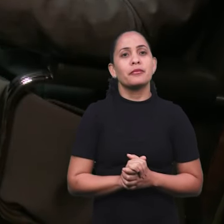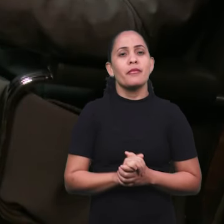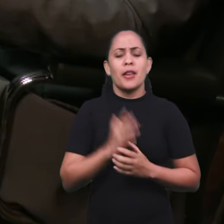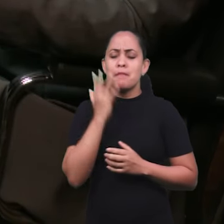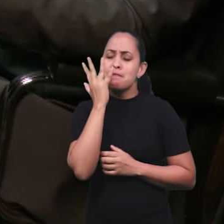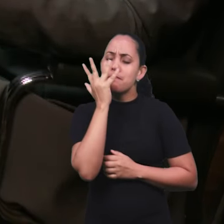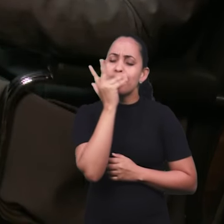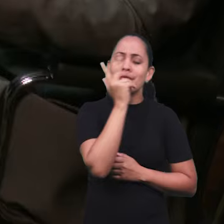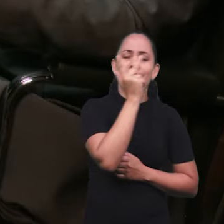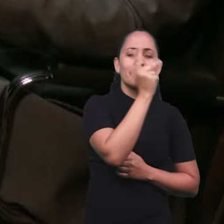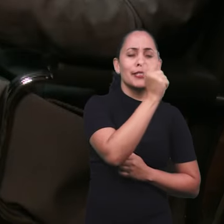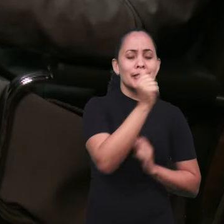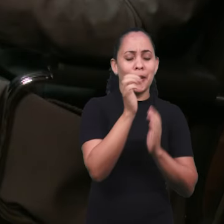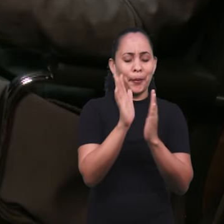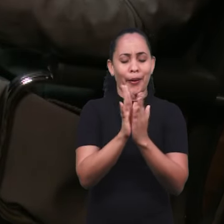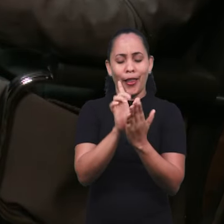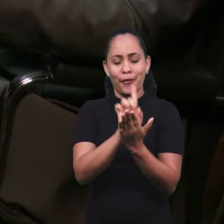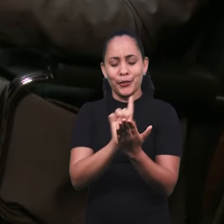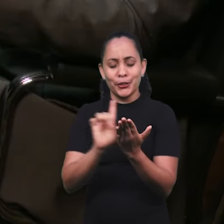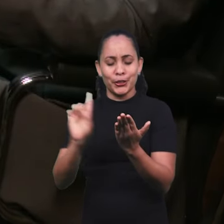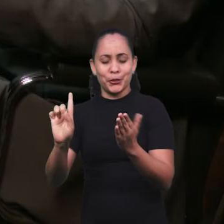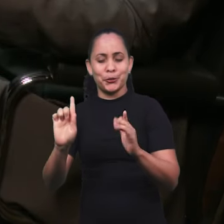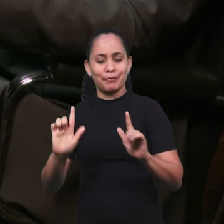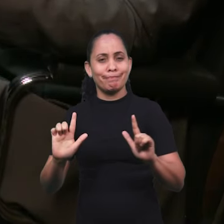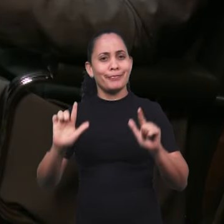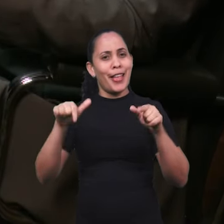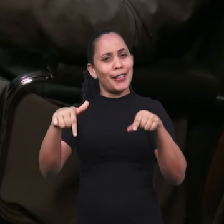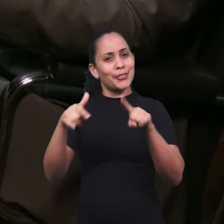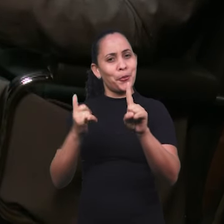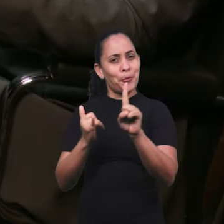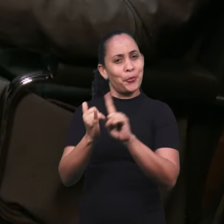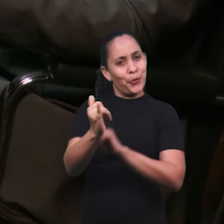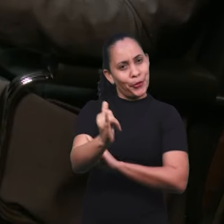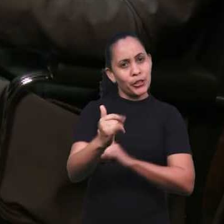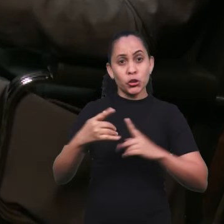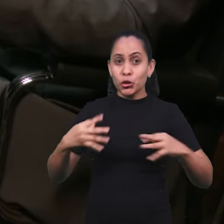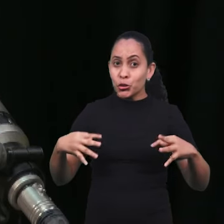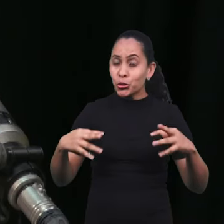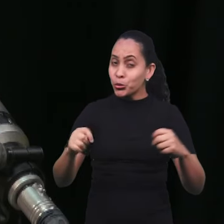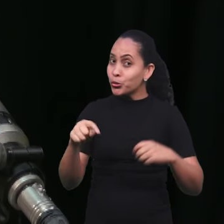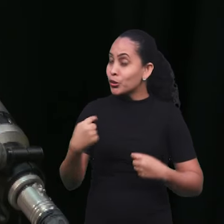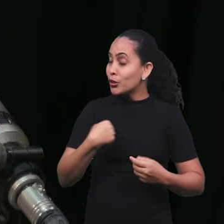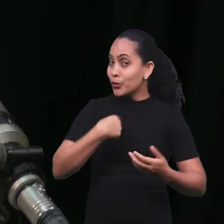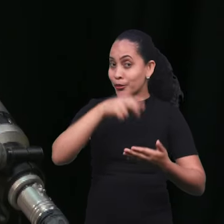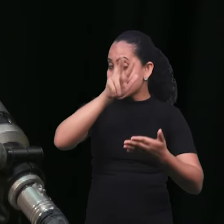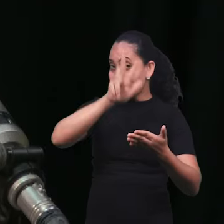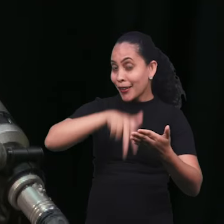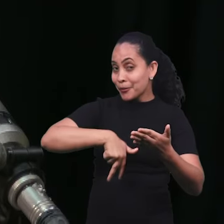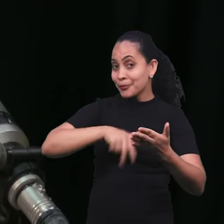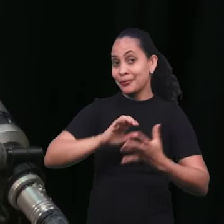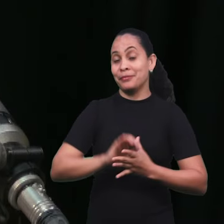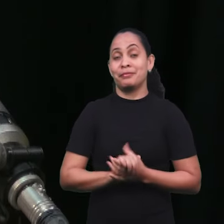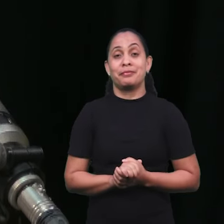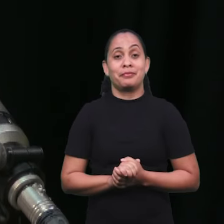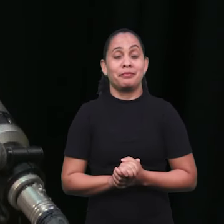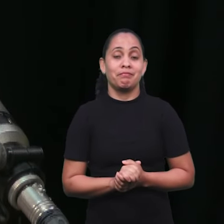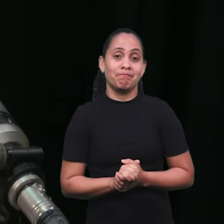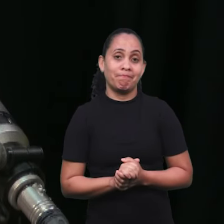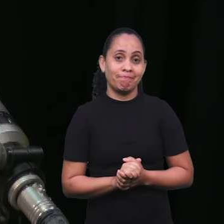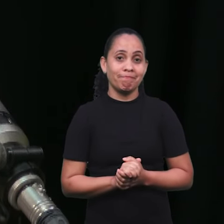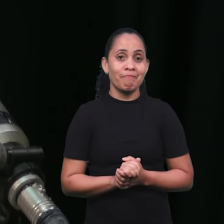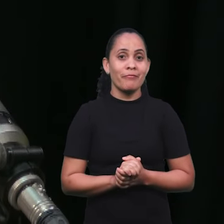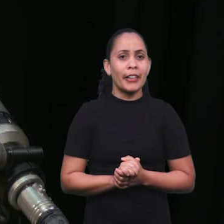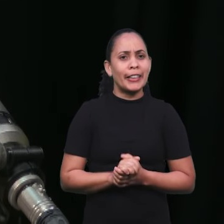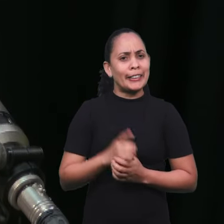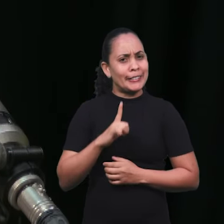porque a beleza da palavra de Deus e da aplicação profética de tudo aquilo que nós vemos, né? Então,